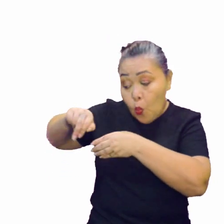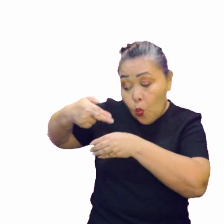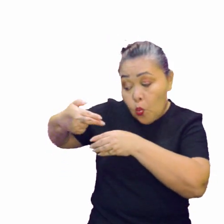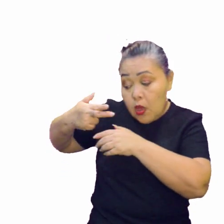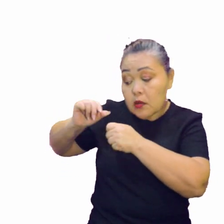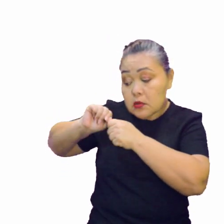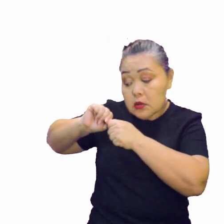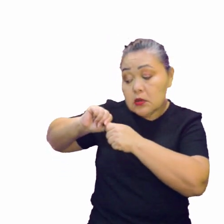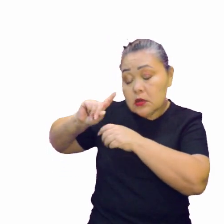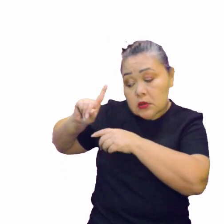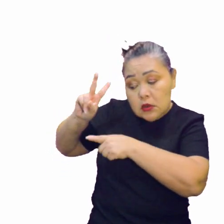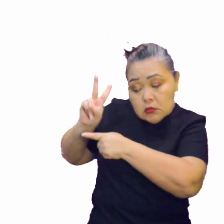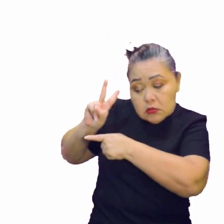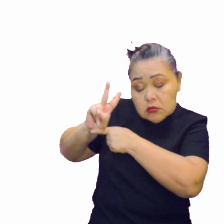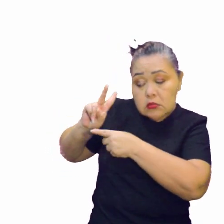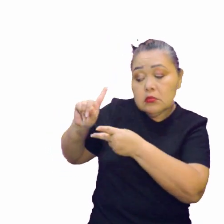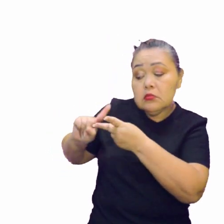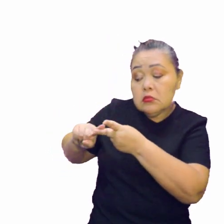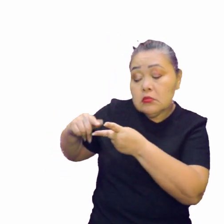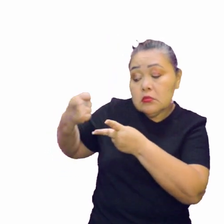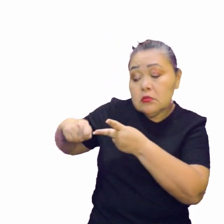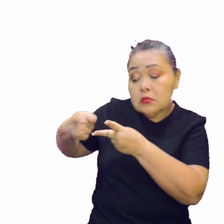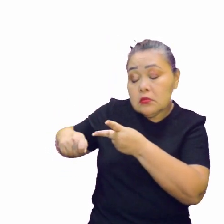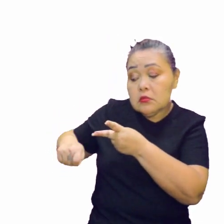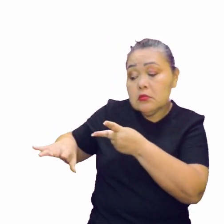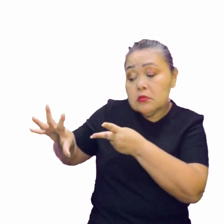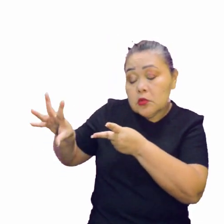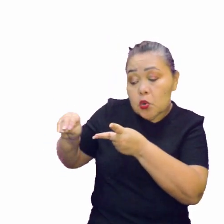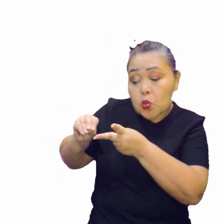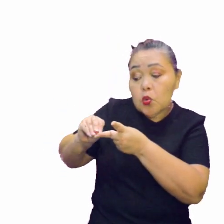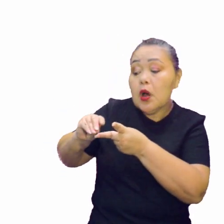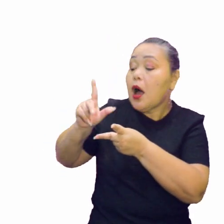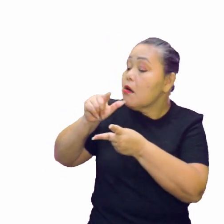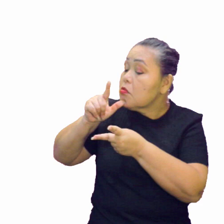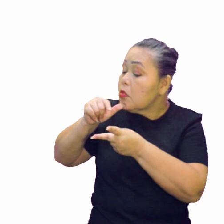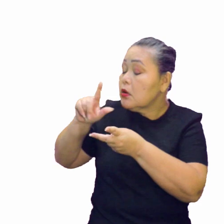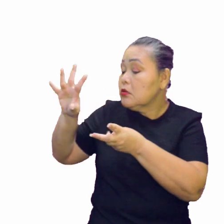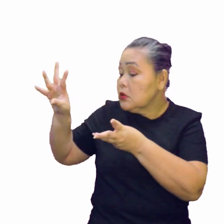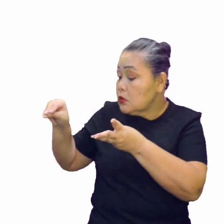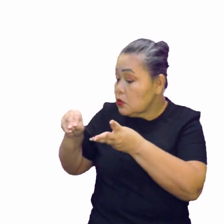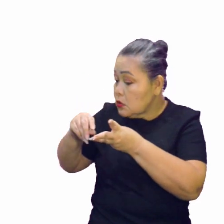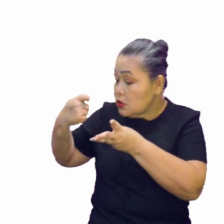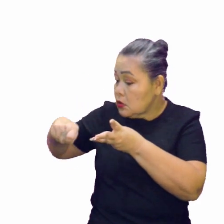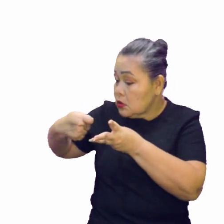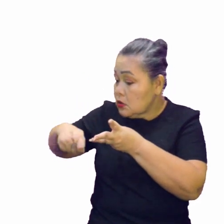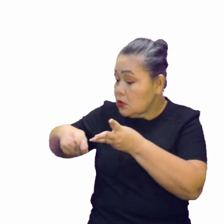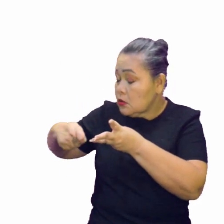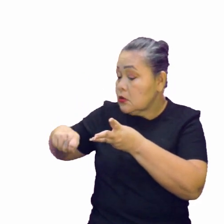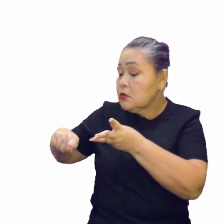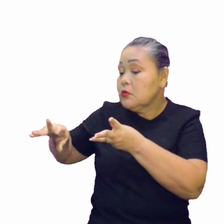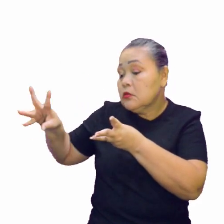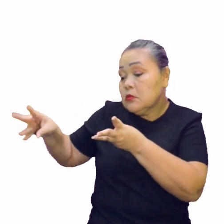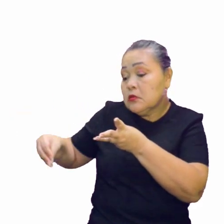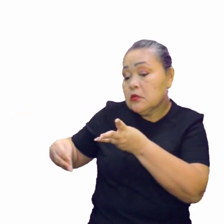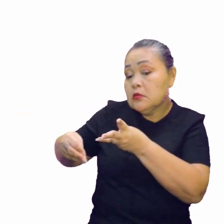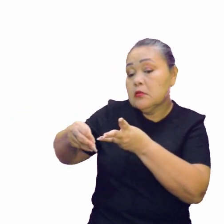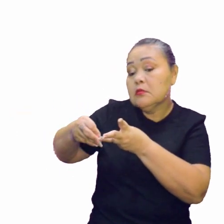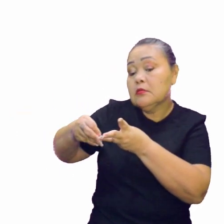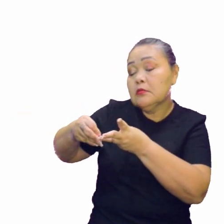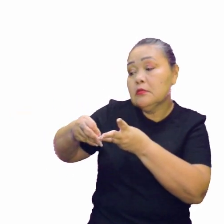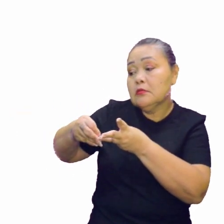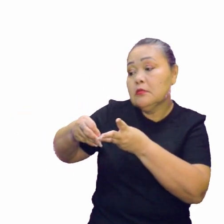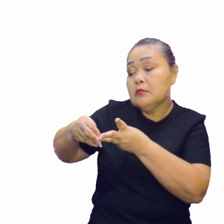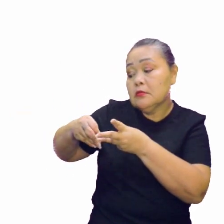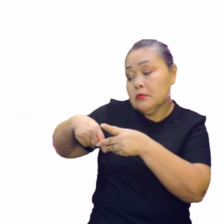que a cultura tem necessidade de disponibilidade hídrica. Lembra que a cultura tem necessidades de